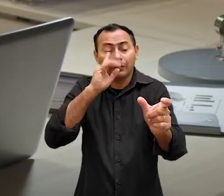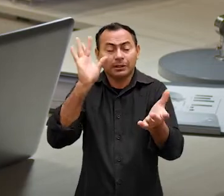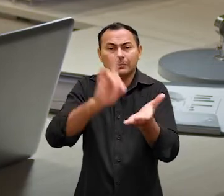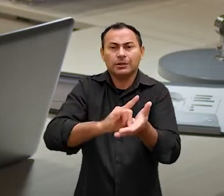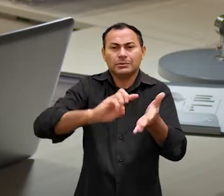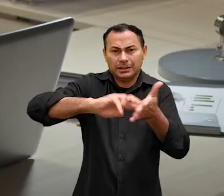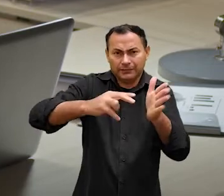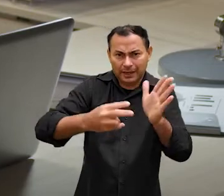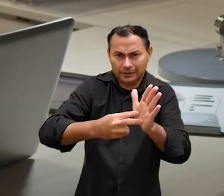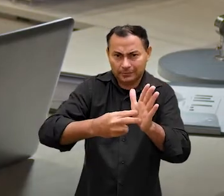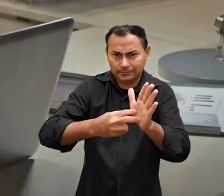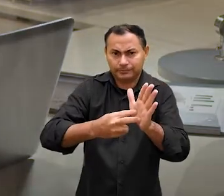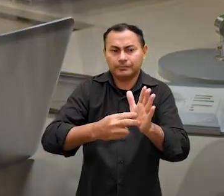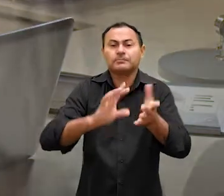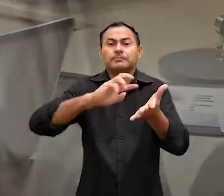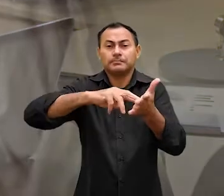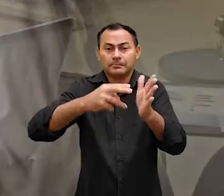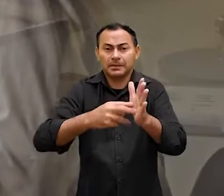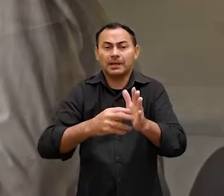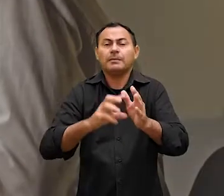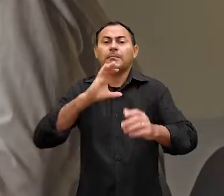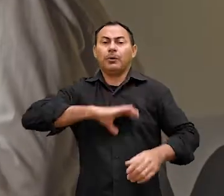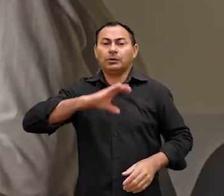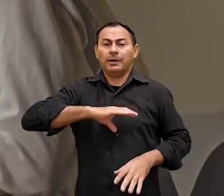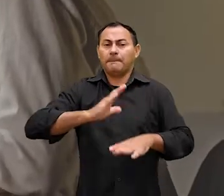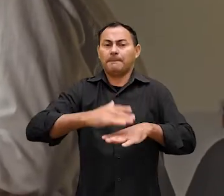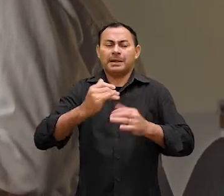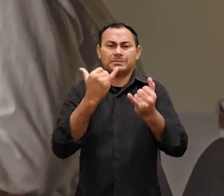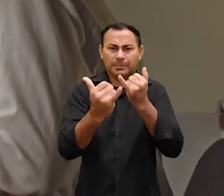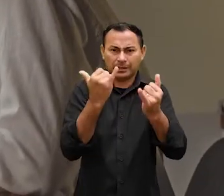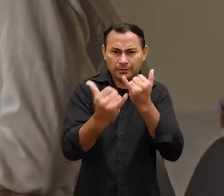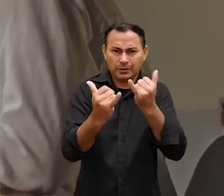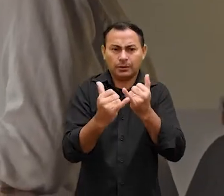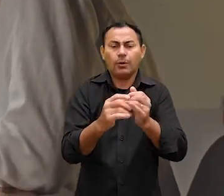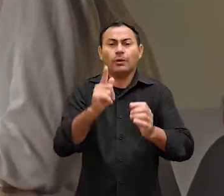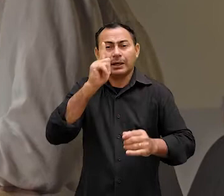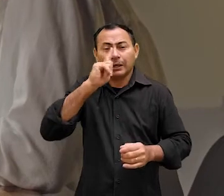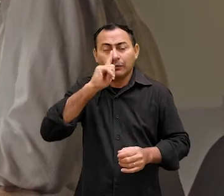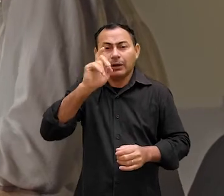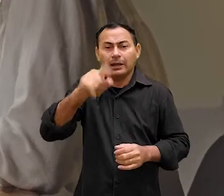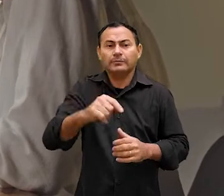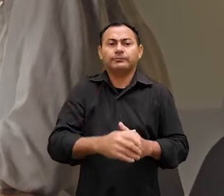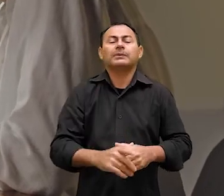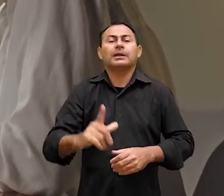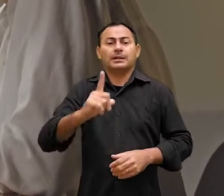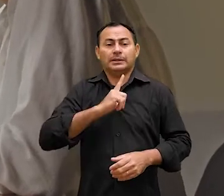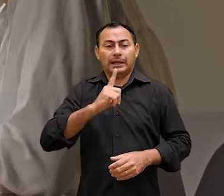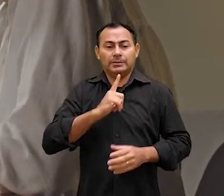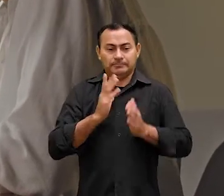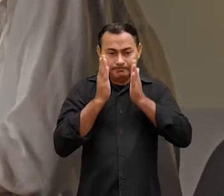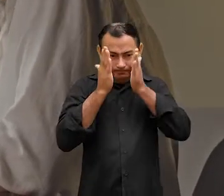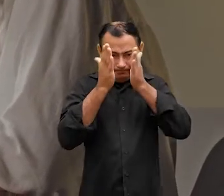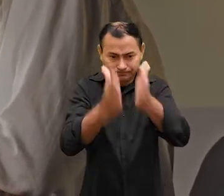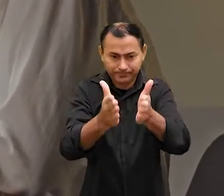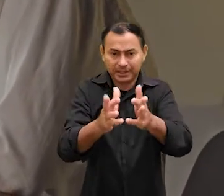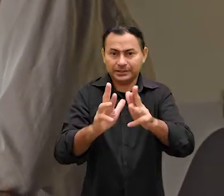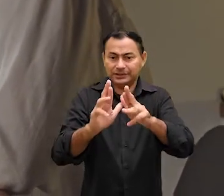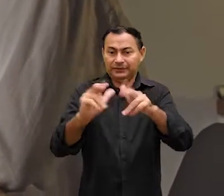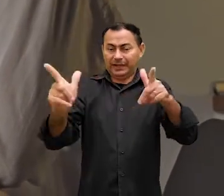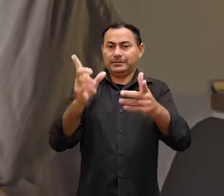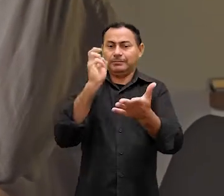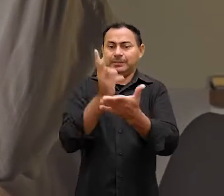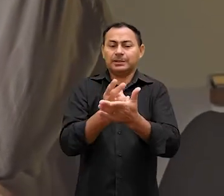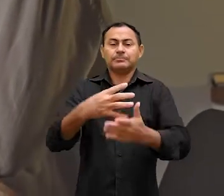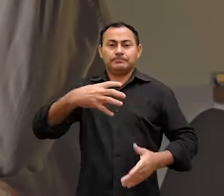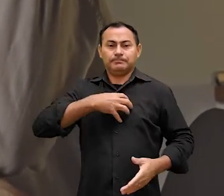seu significado. A definição em português mais parecida com o grego é que tem o centro diferente, embora